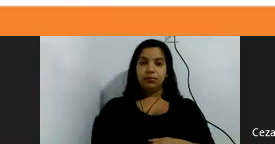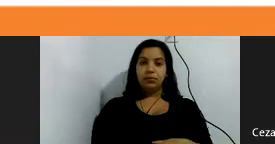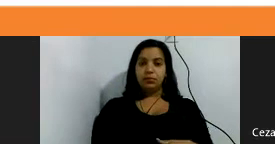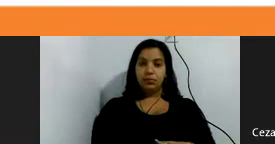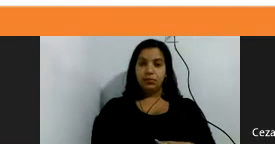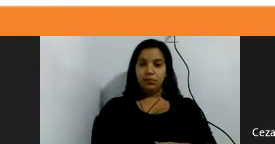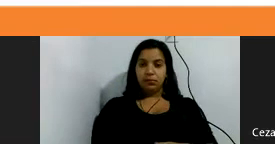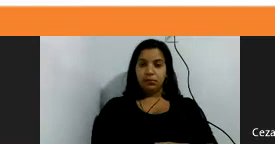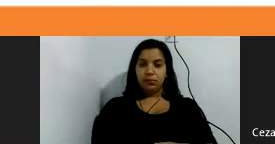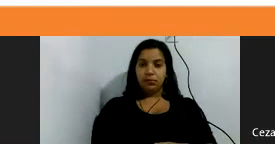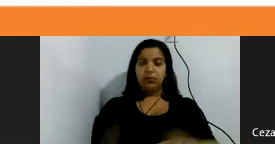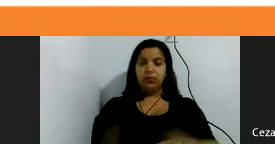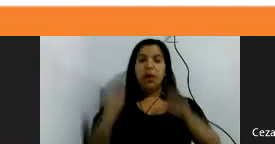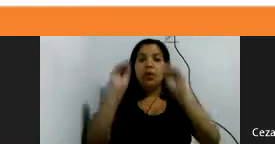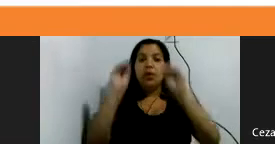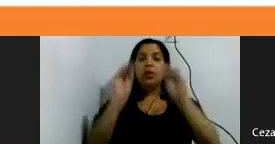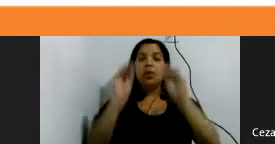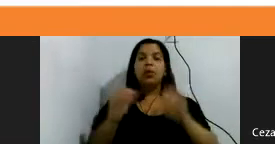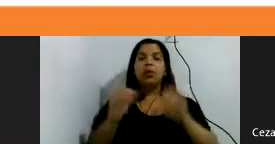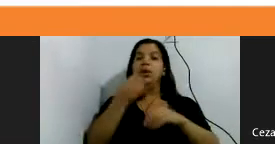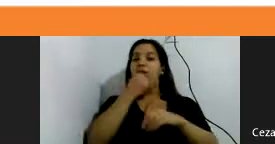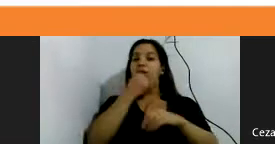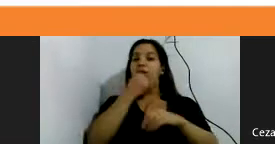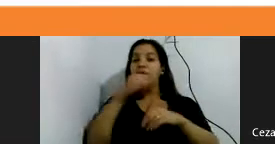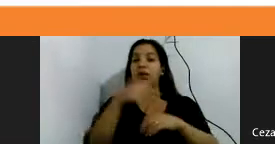Então, aqui eu coloquei